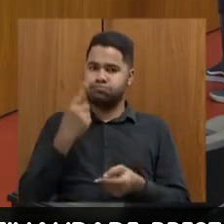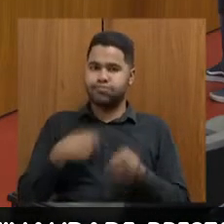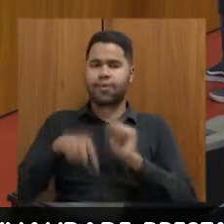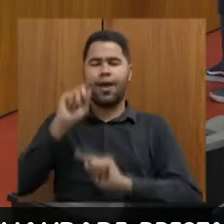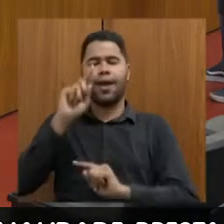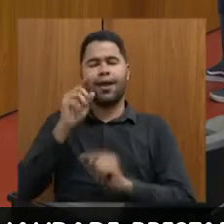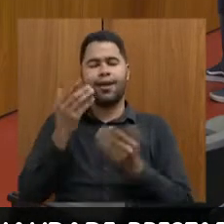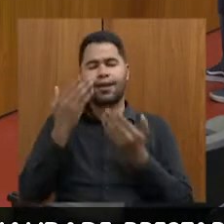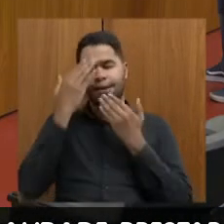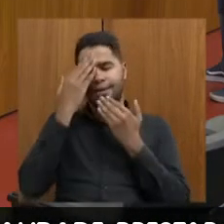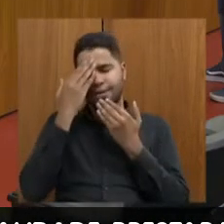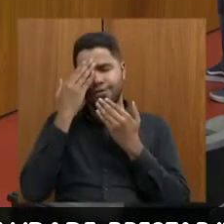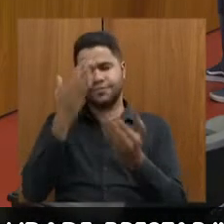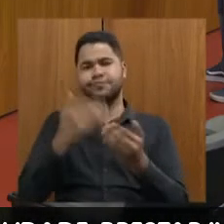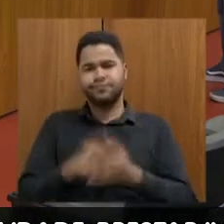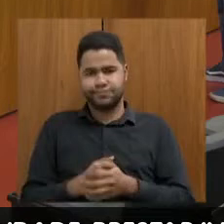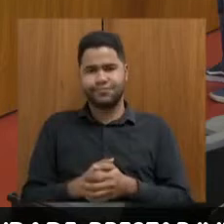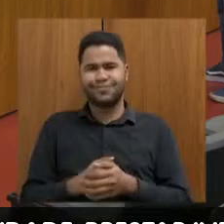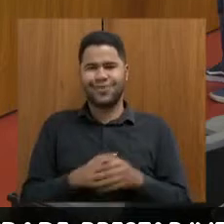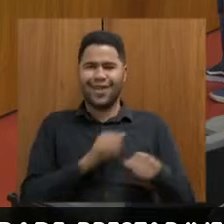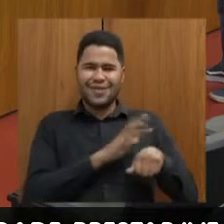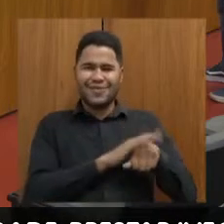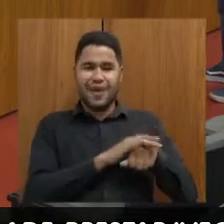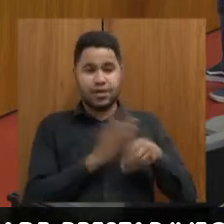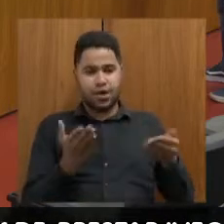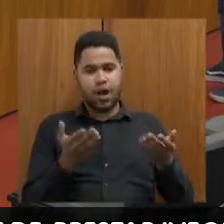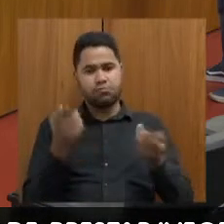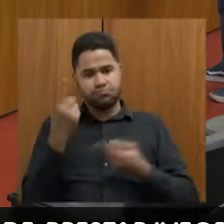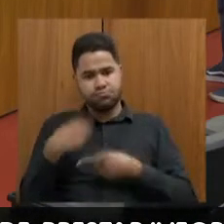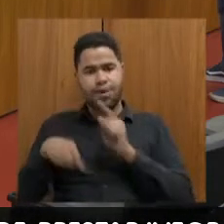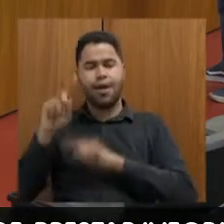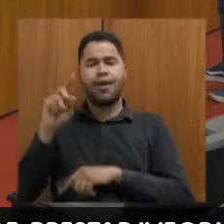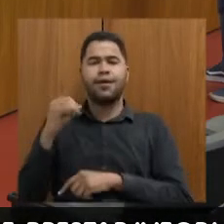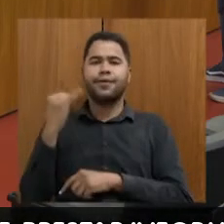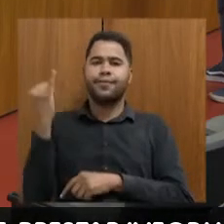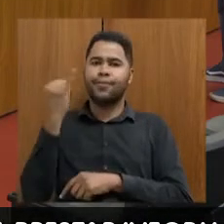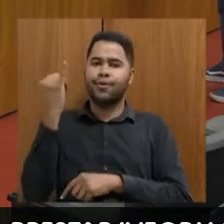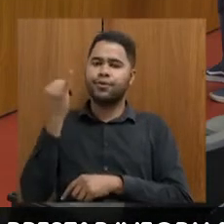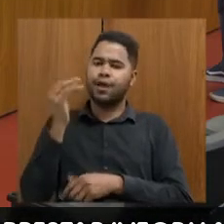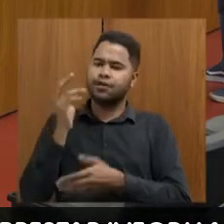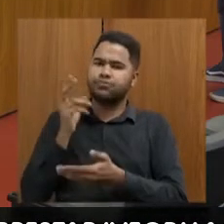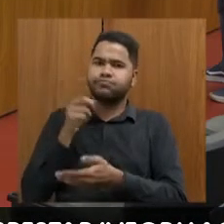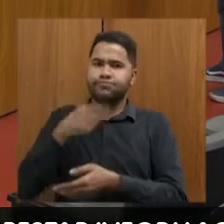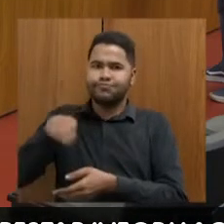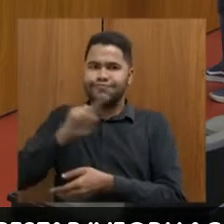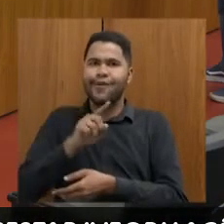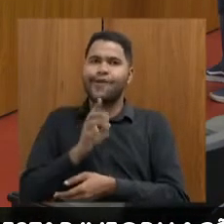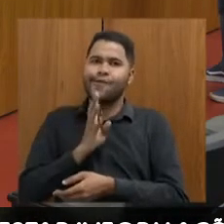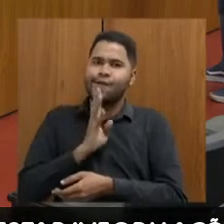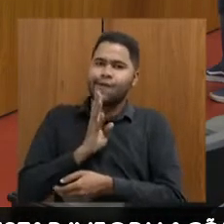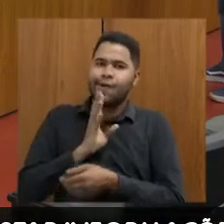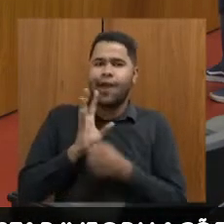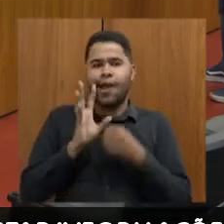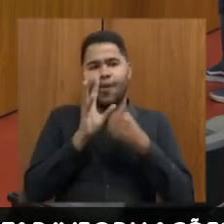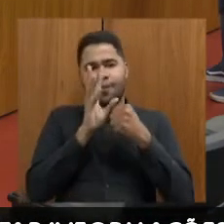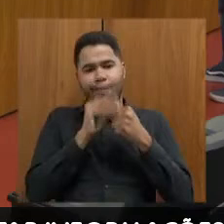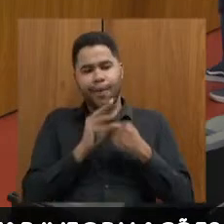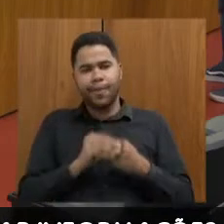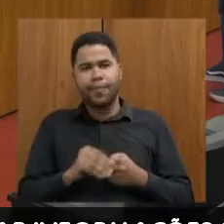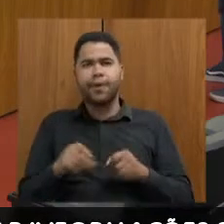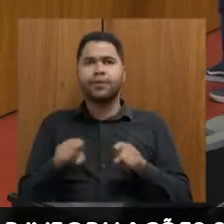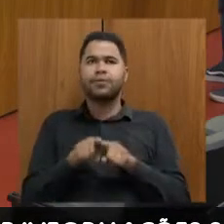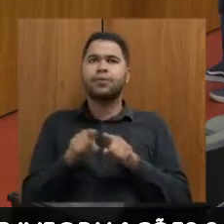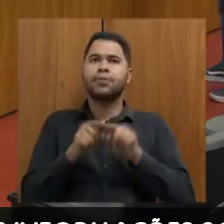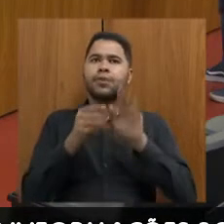alegra muito e que é importante para o nosso estado da do seu conhecimento né e a maneira como